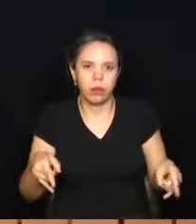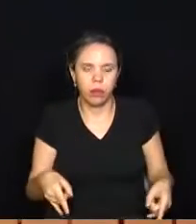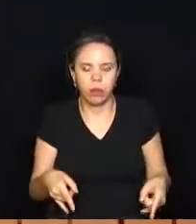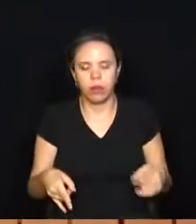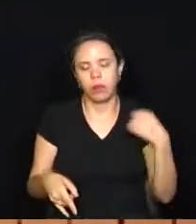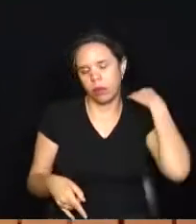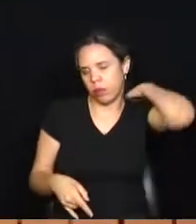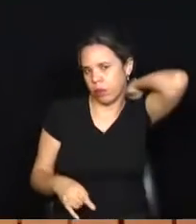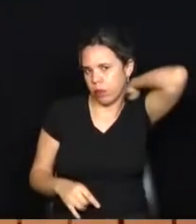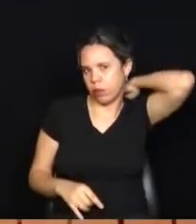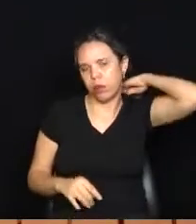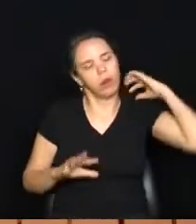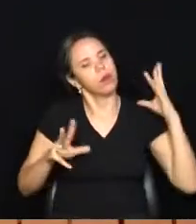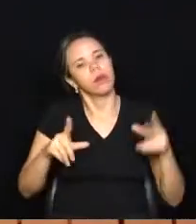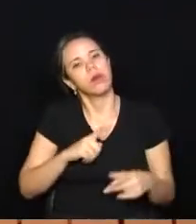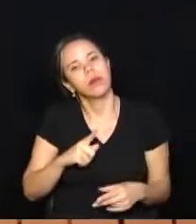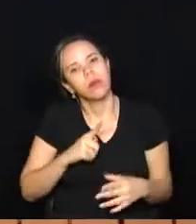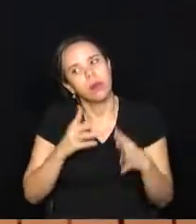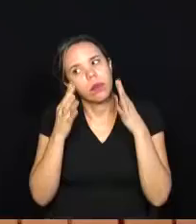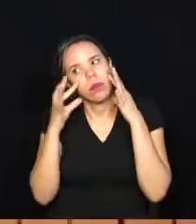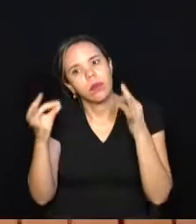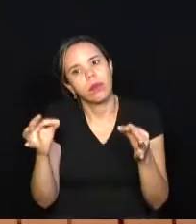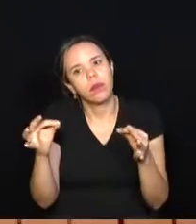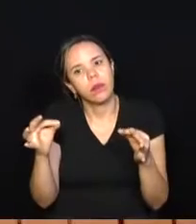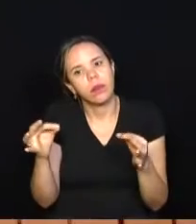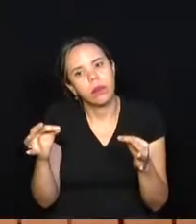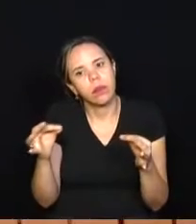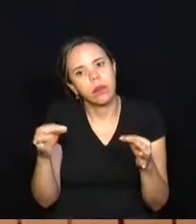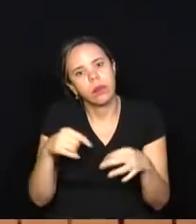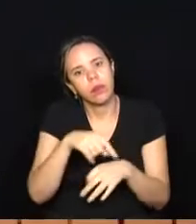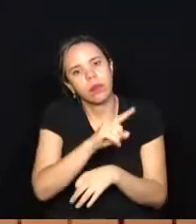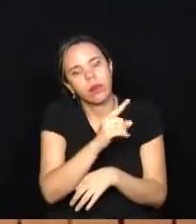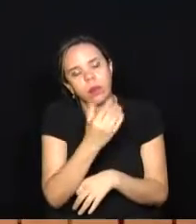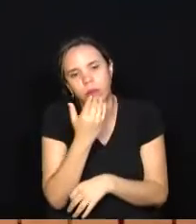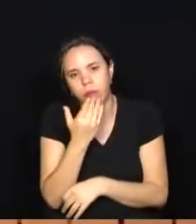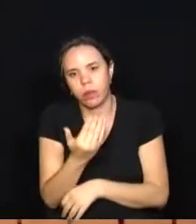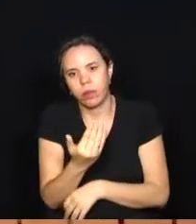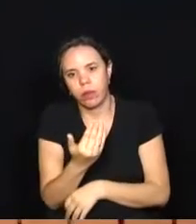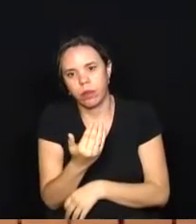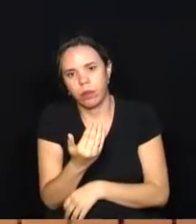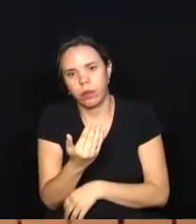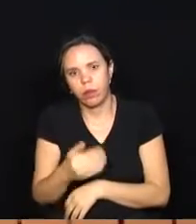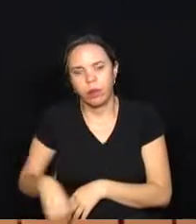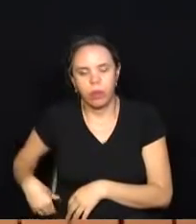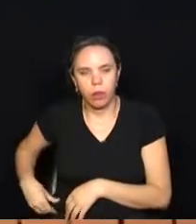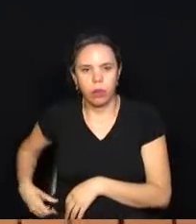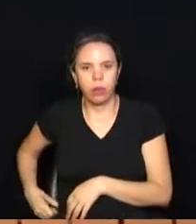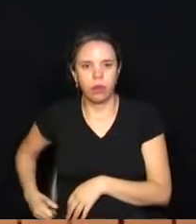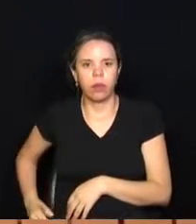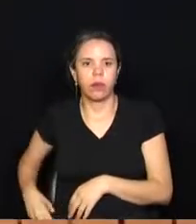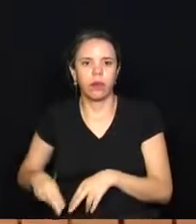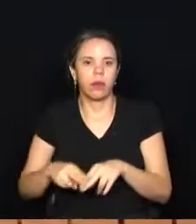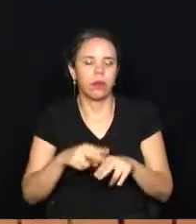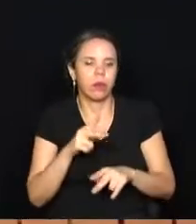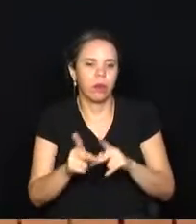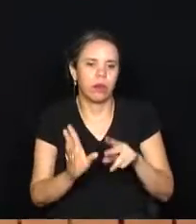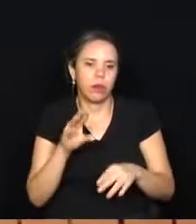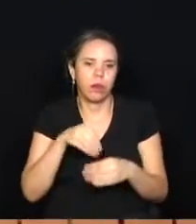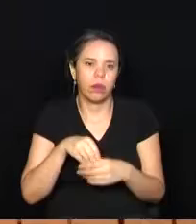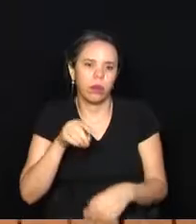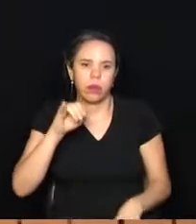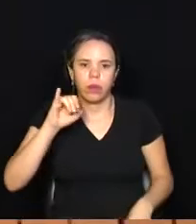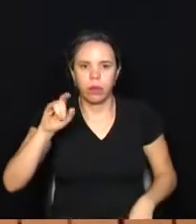Então, tudo isso nós temos que observar para quem vai pedir a pôr um idoso dentro de uma